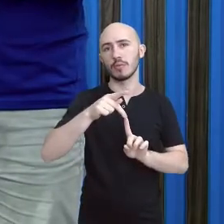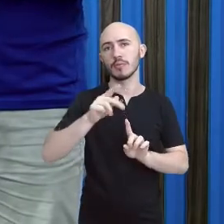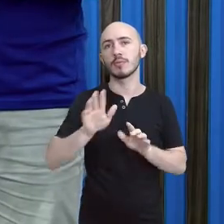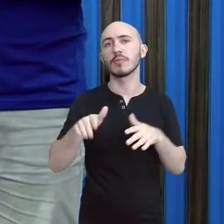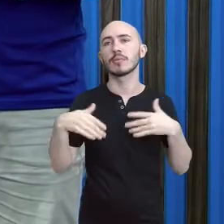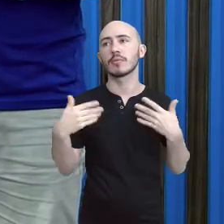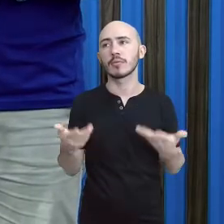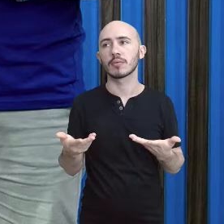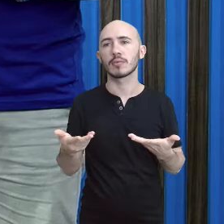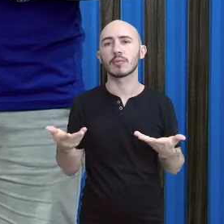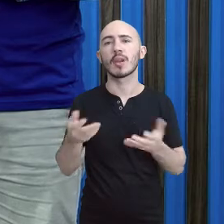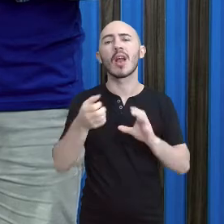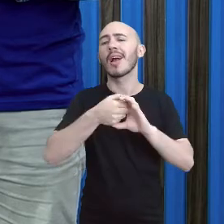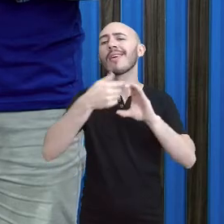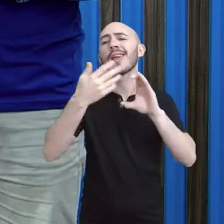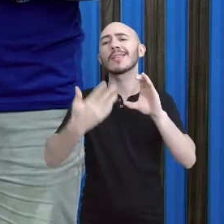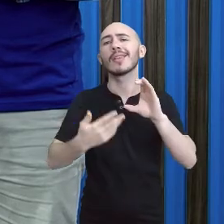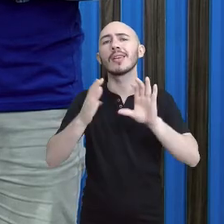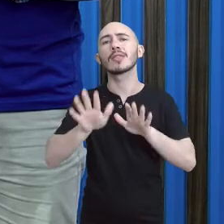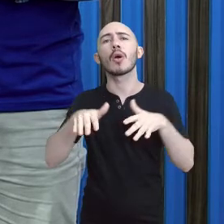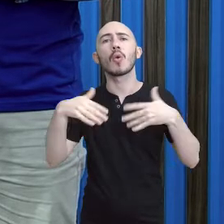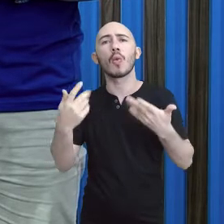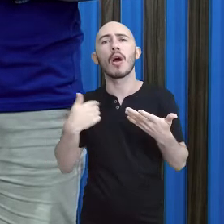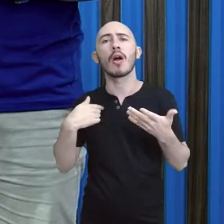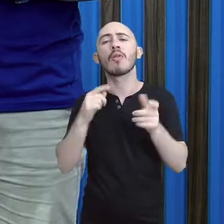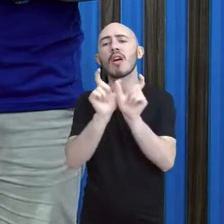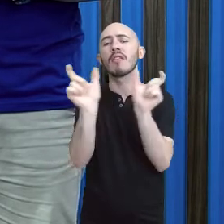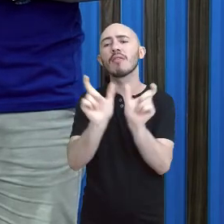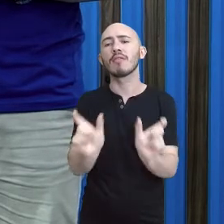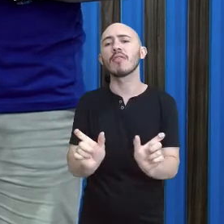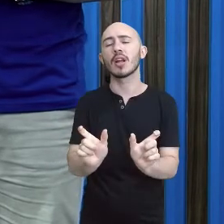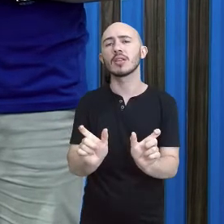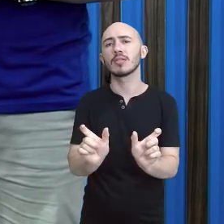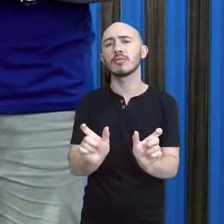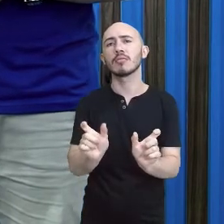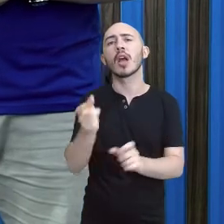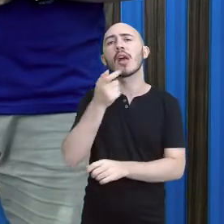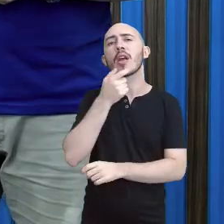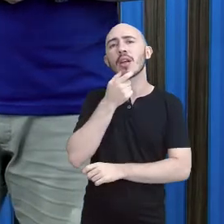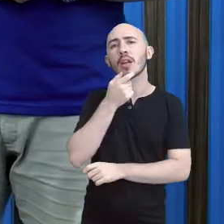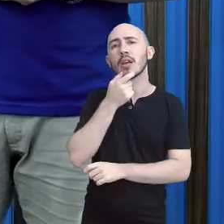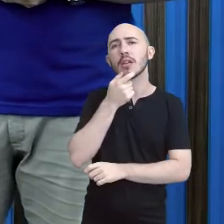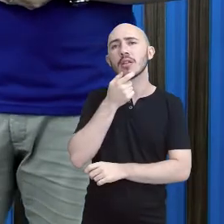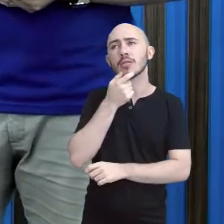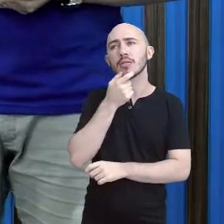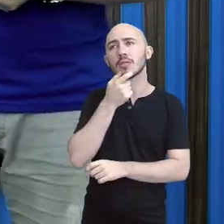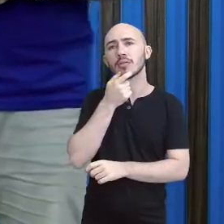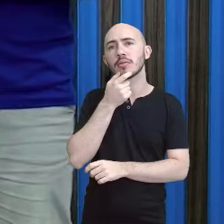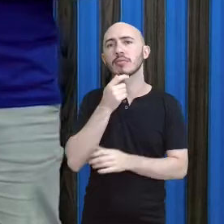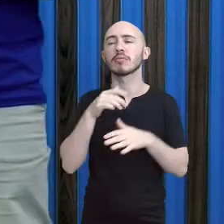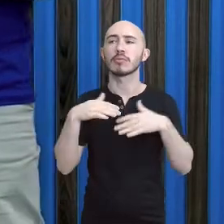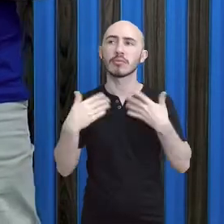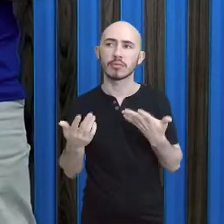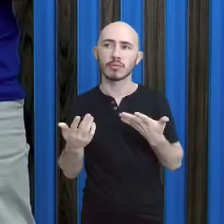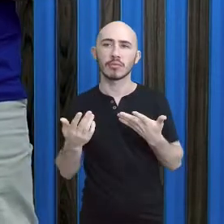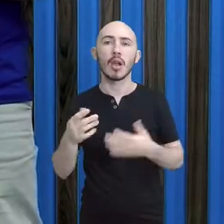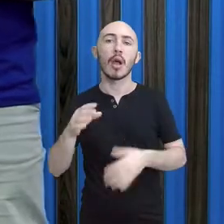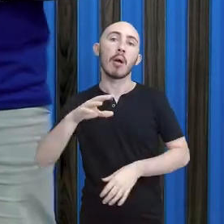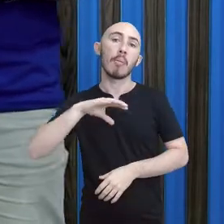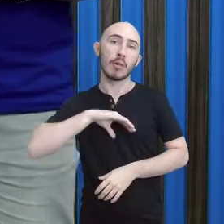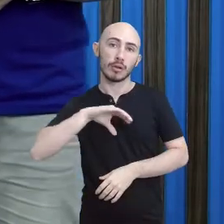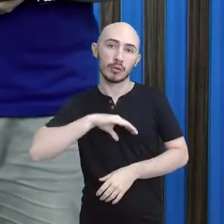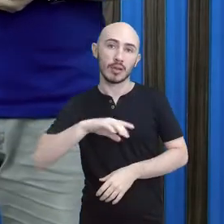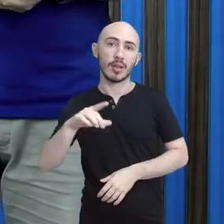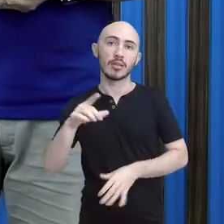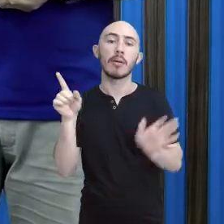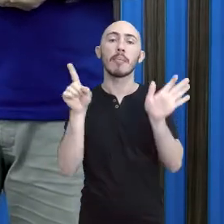é que eu tenho aqui de característica nas frases interrogativas no inglês, além do português? No português eu pergunto assim, eu